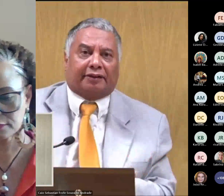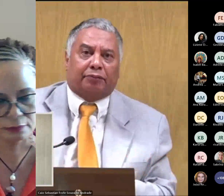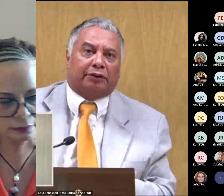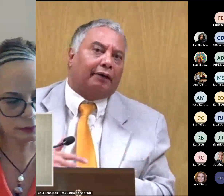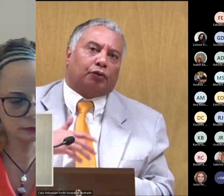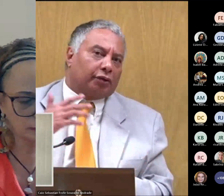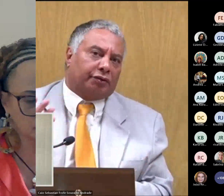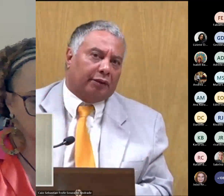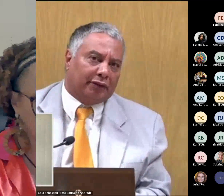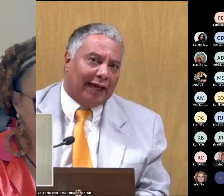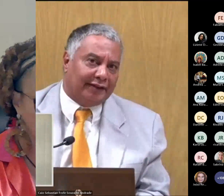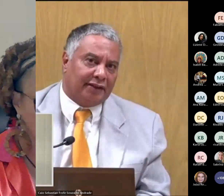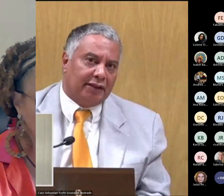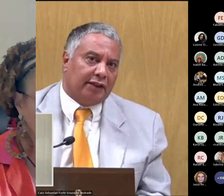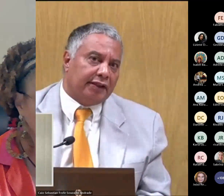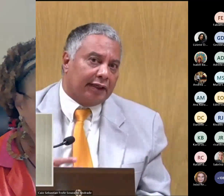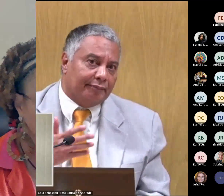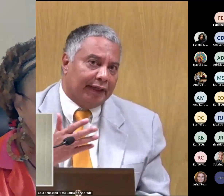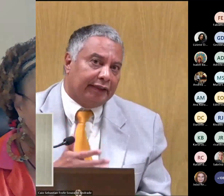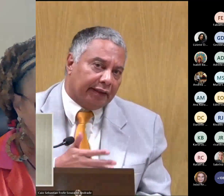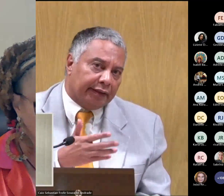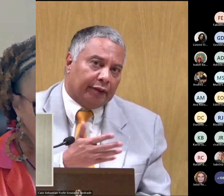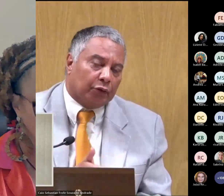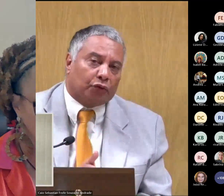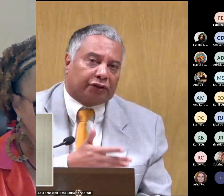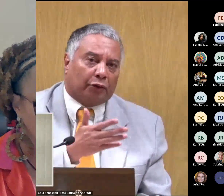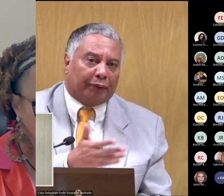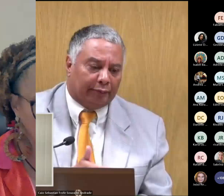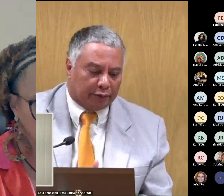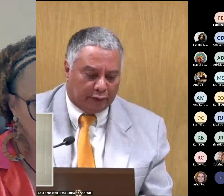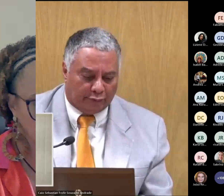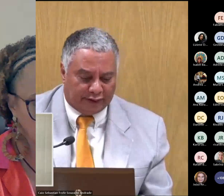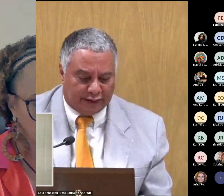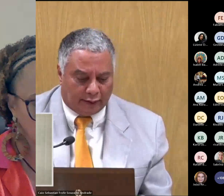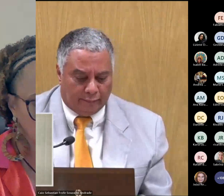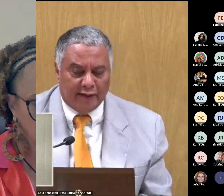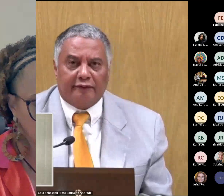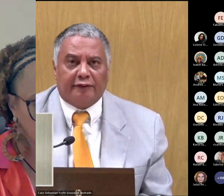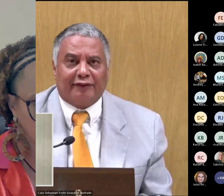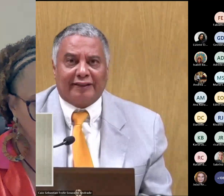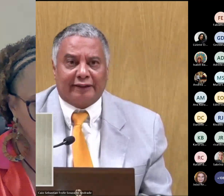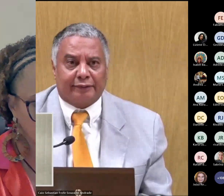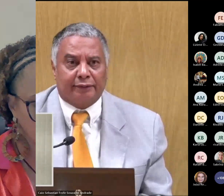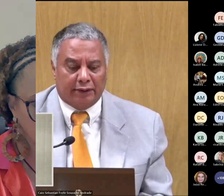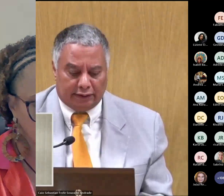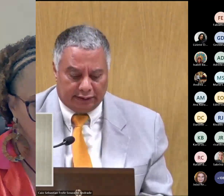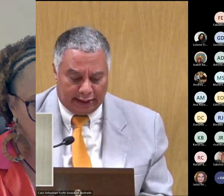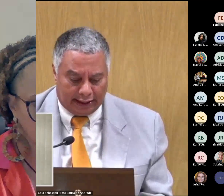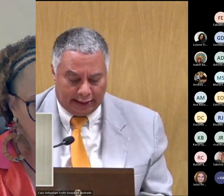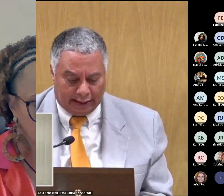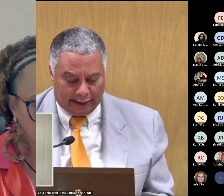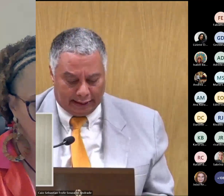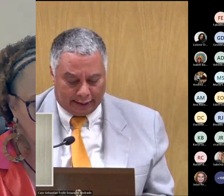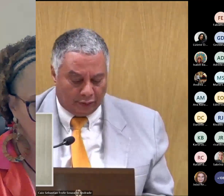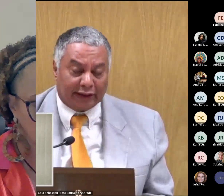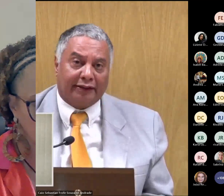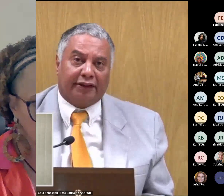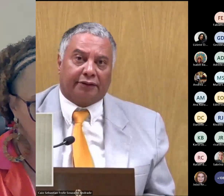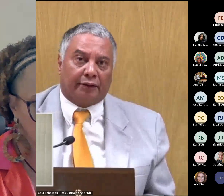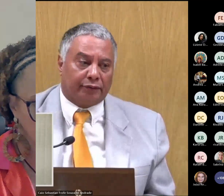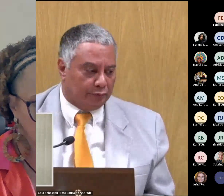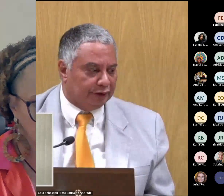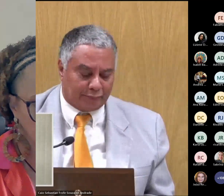esse tribunal e todos os tribunais e também é o que o Supremo Tribunal Federal vem fazendo na agora